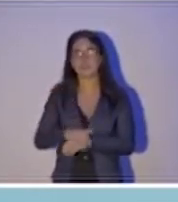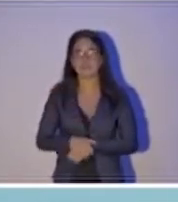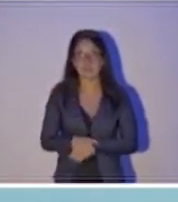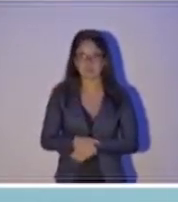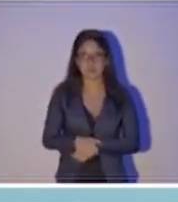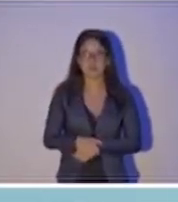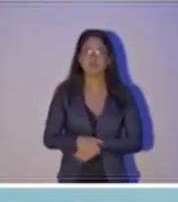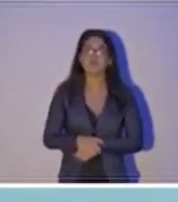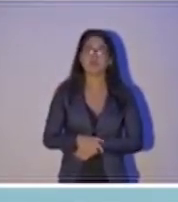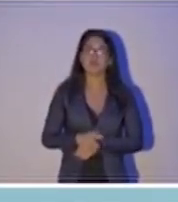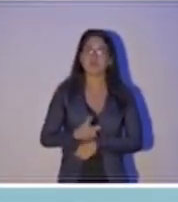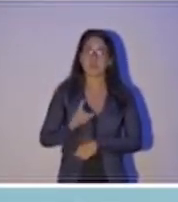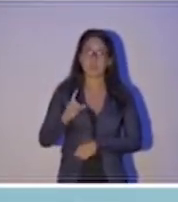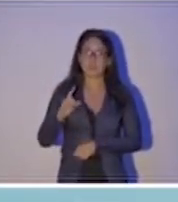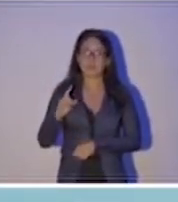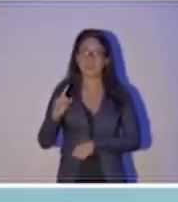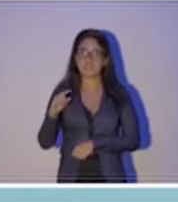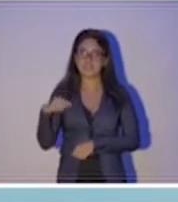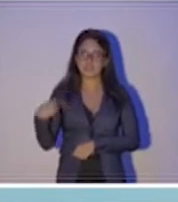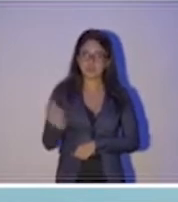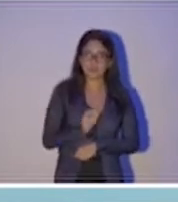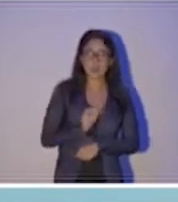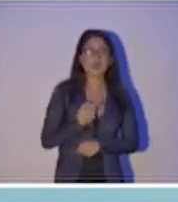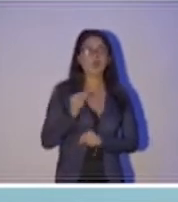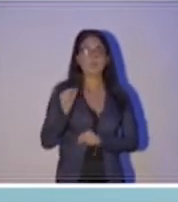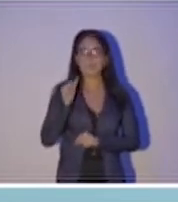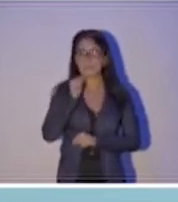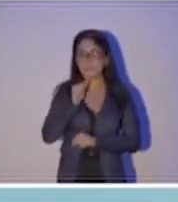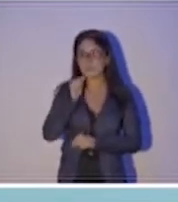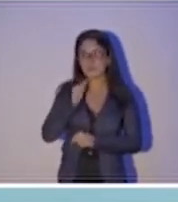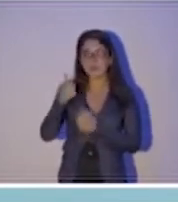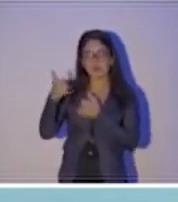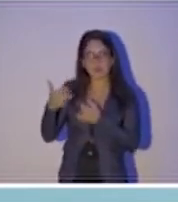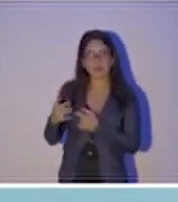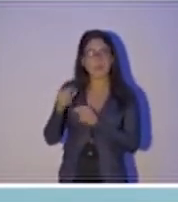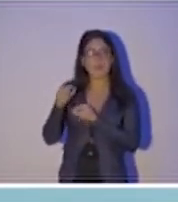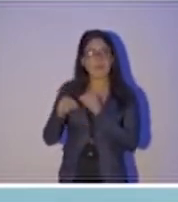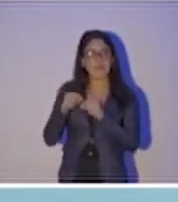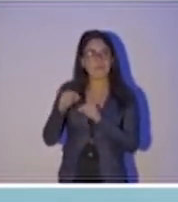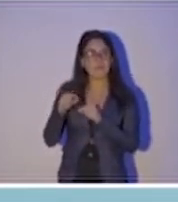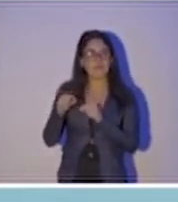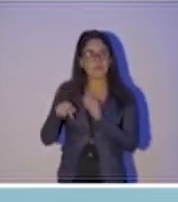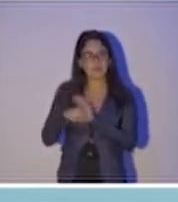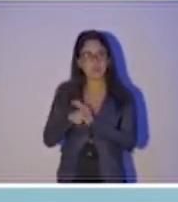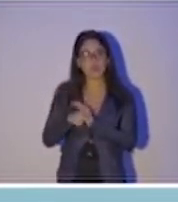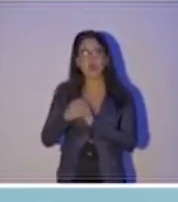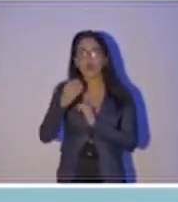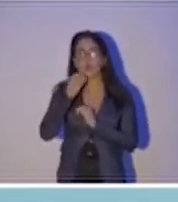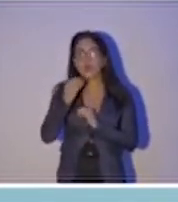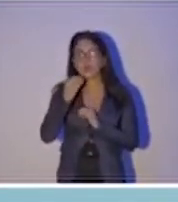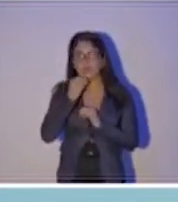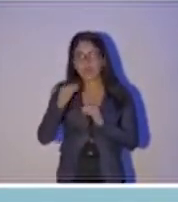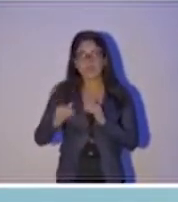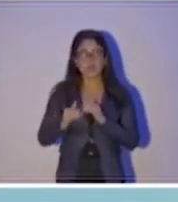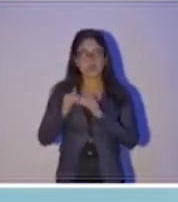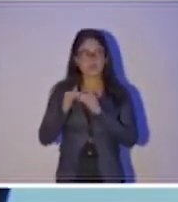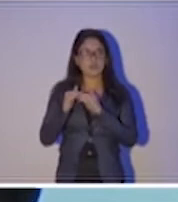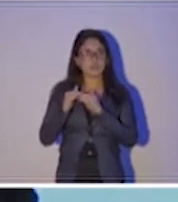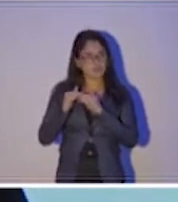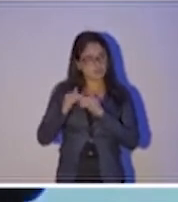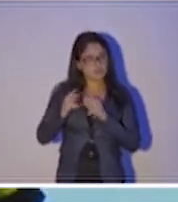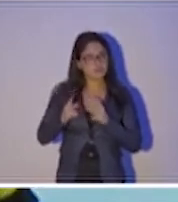Enquanto a gente não desistir, Camila falou muito bem, a assimetria de oportunidade precisa continuar